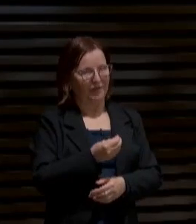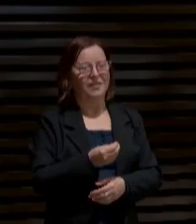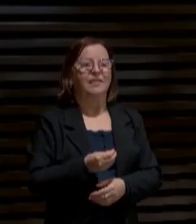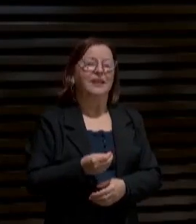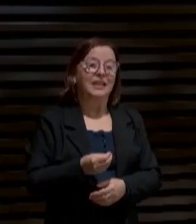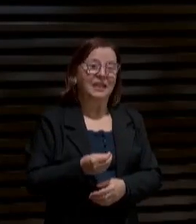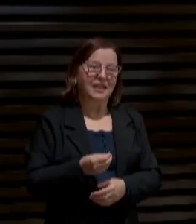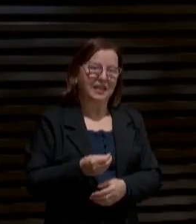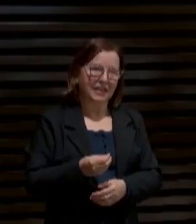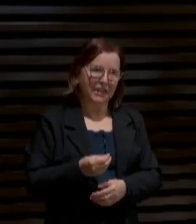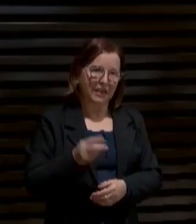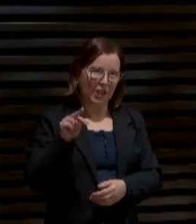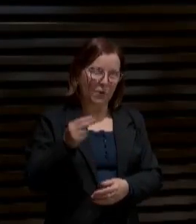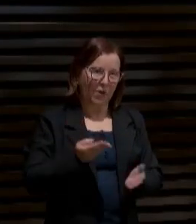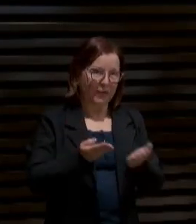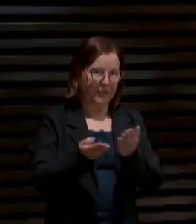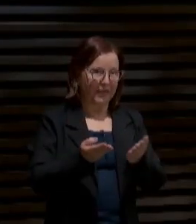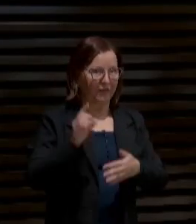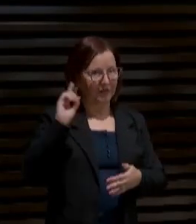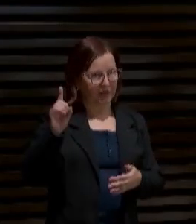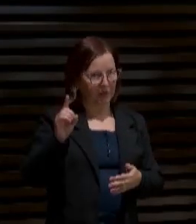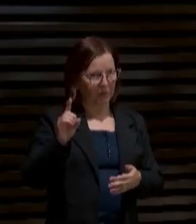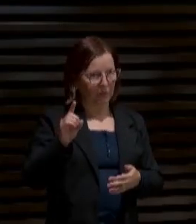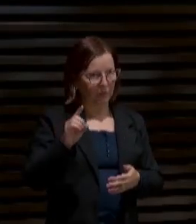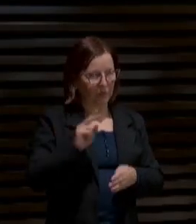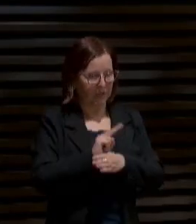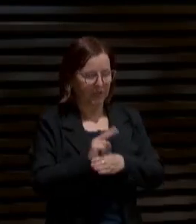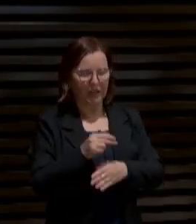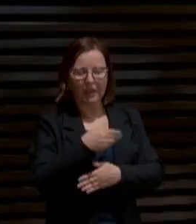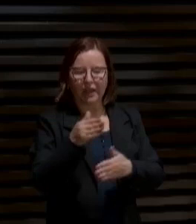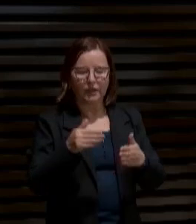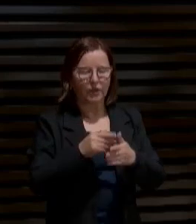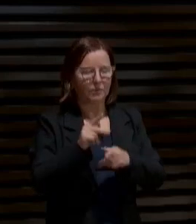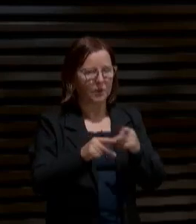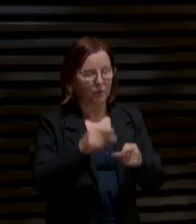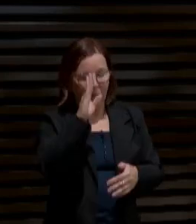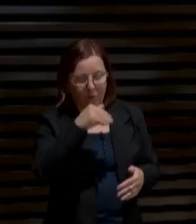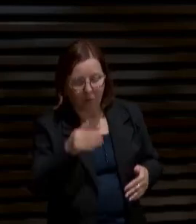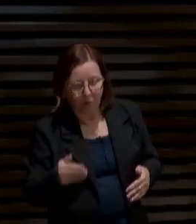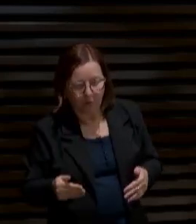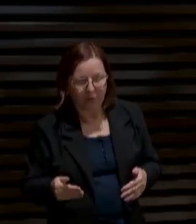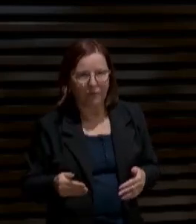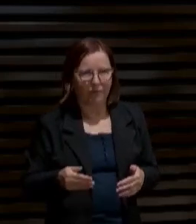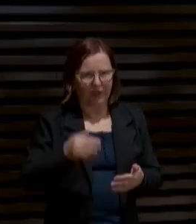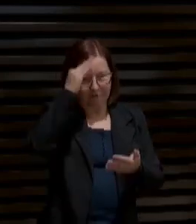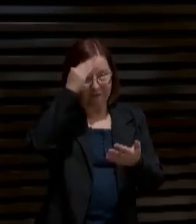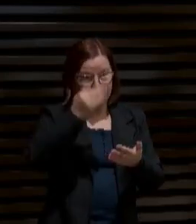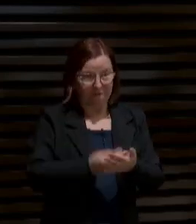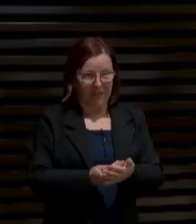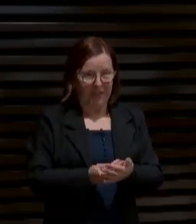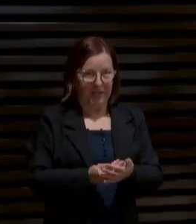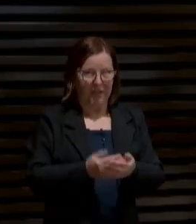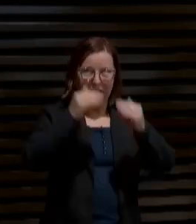Deus tratem todos com honra a meus irmãos na fé temam a Deus e honrem